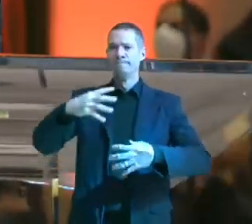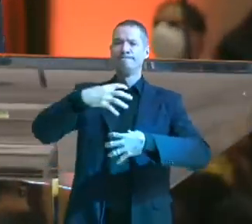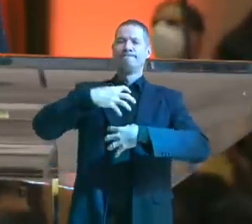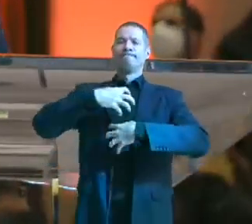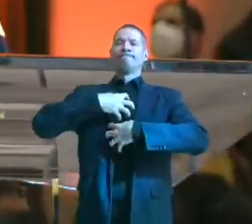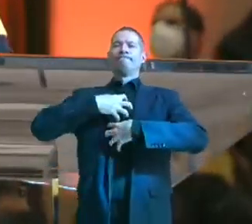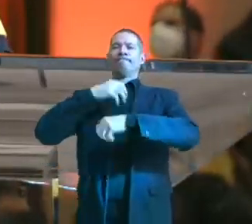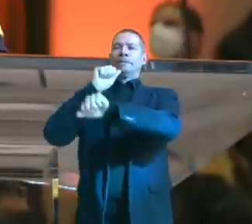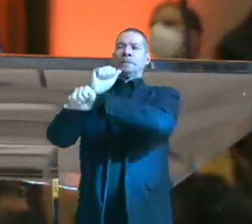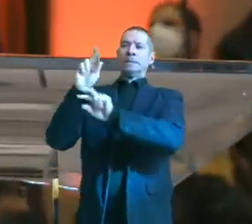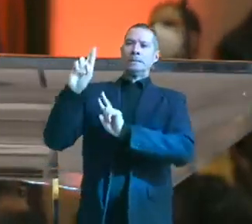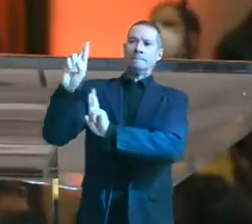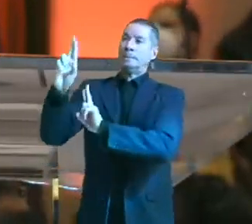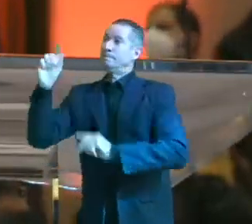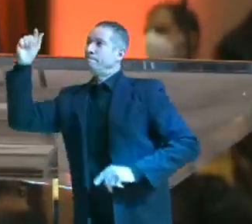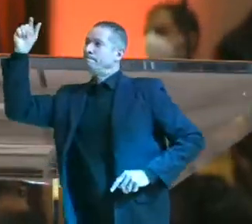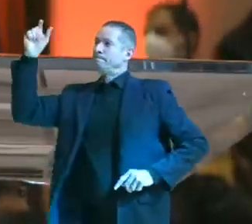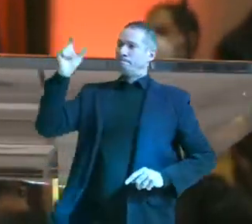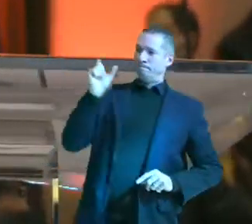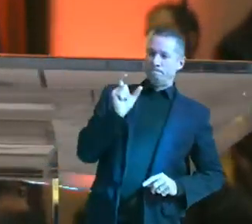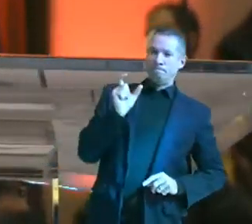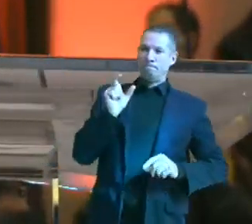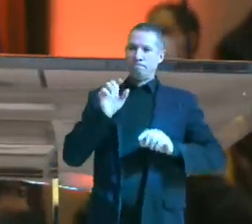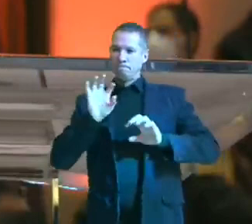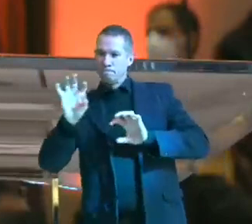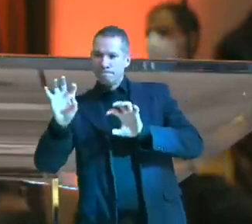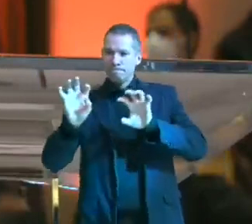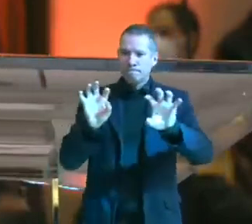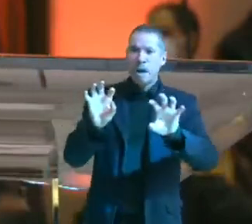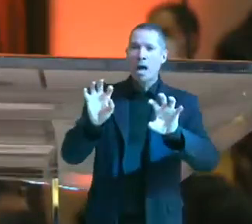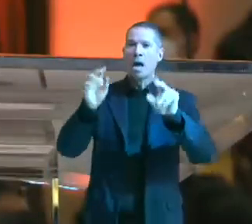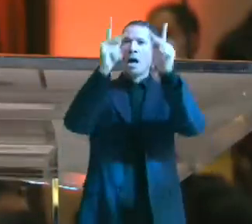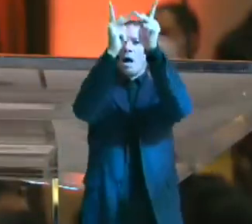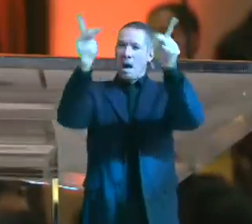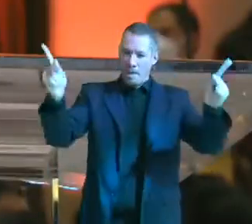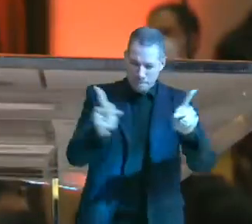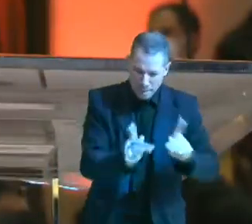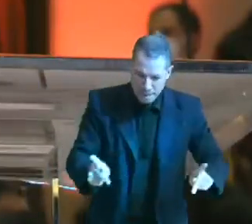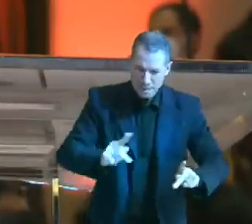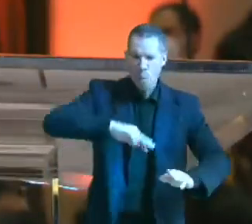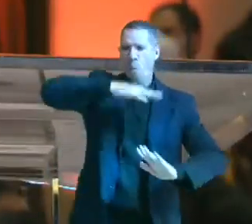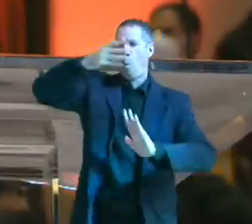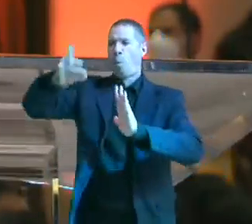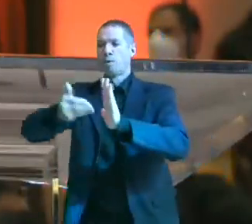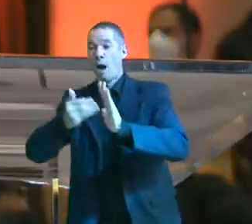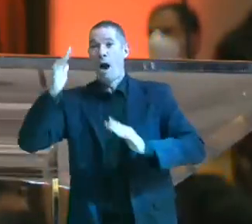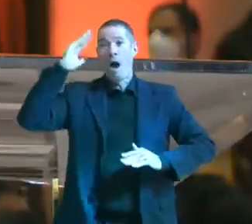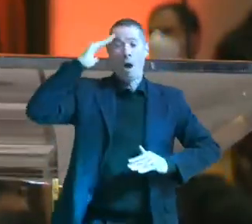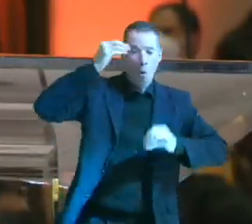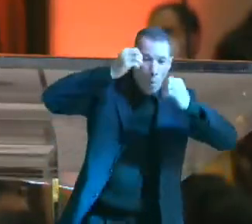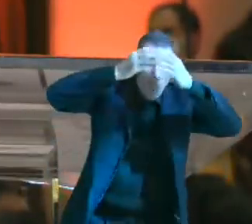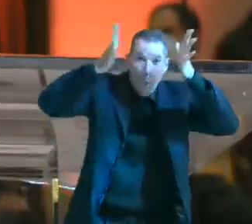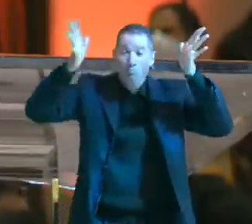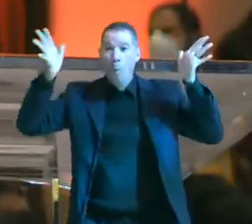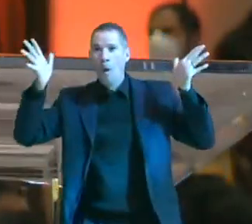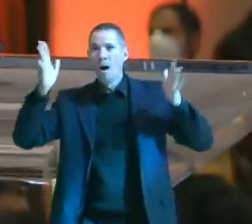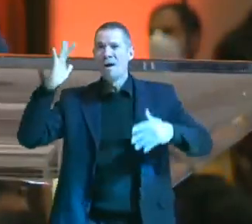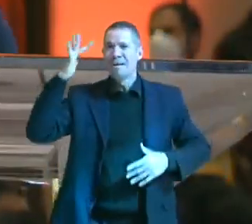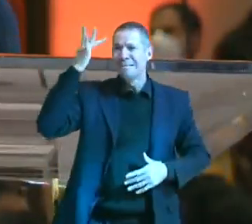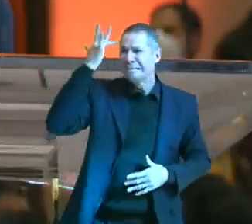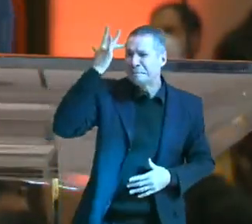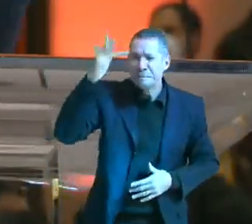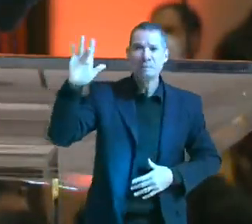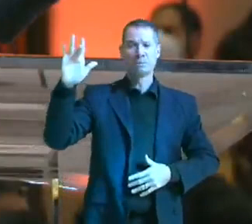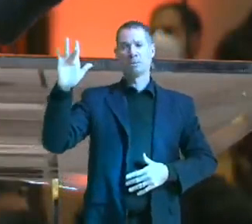esperança, pessoas precisando da paz que excede todo entendimento. A gente não sabe se a